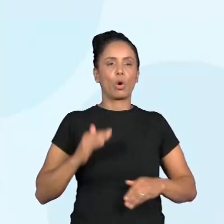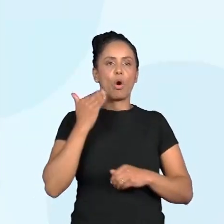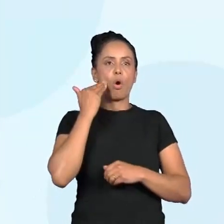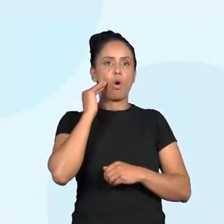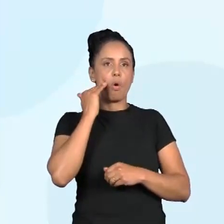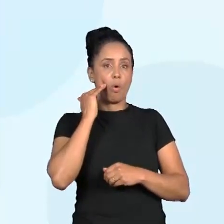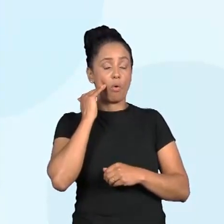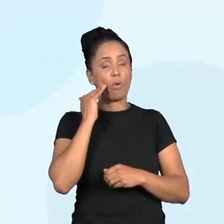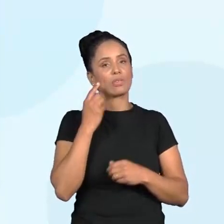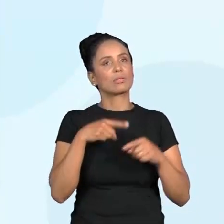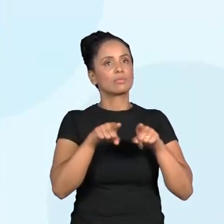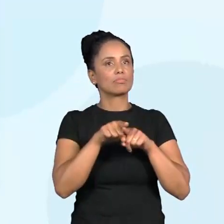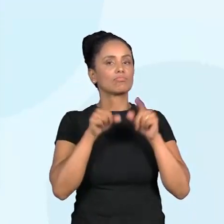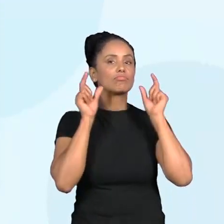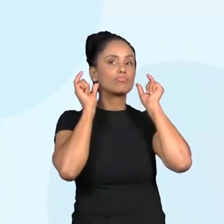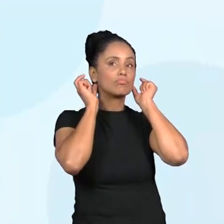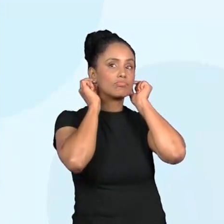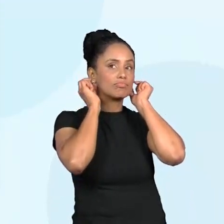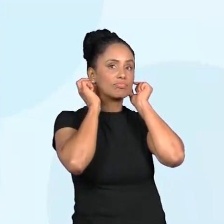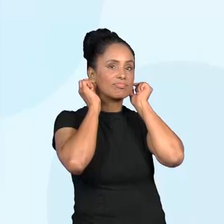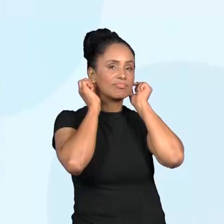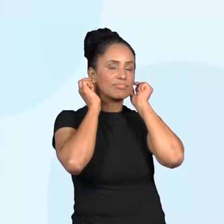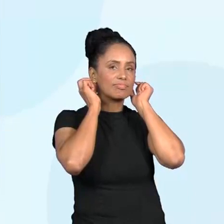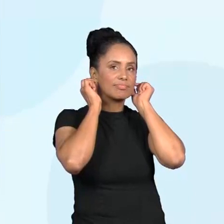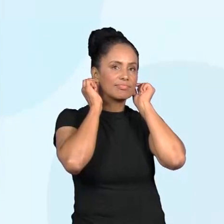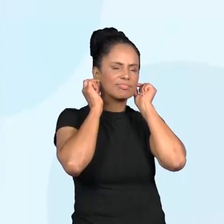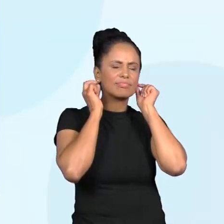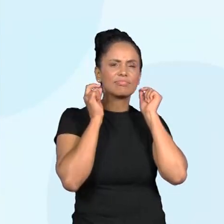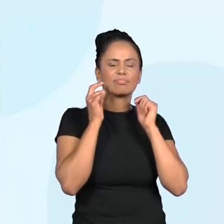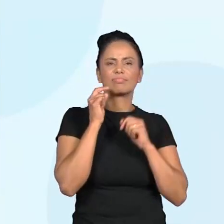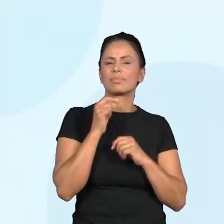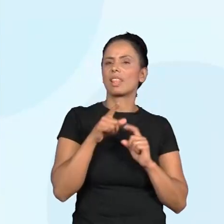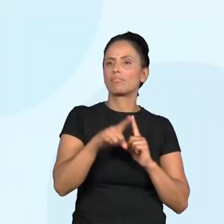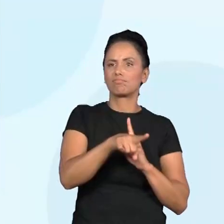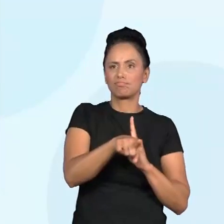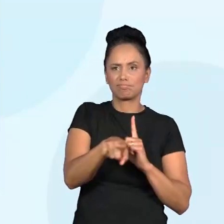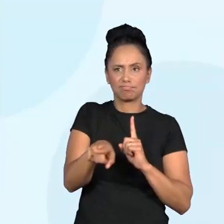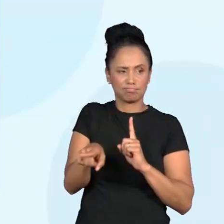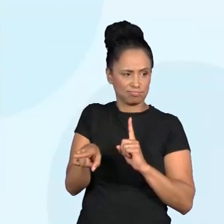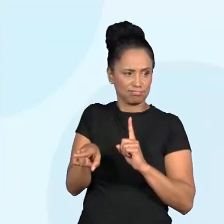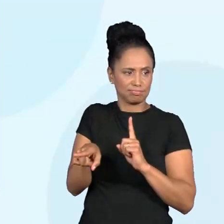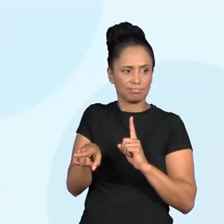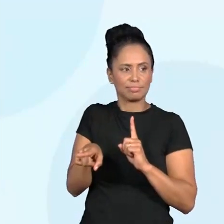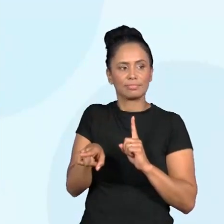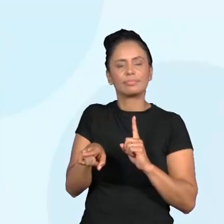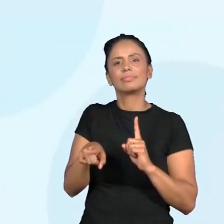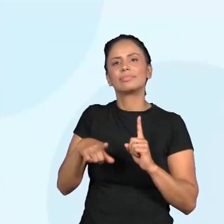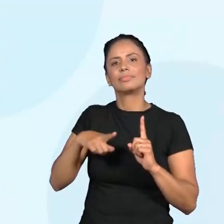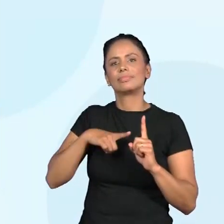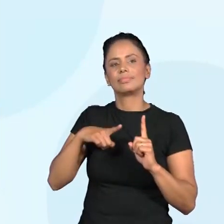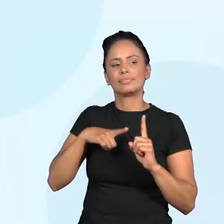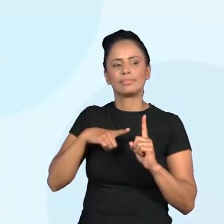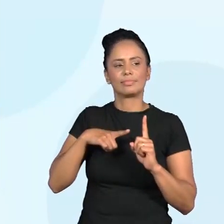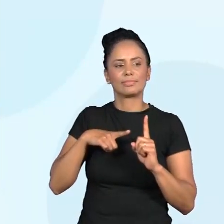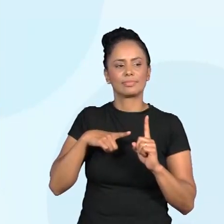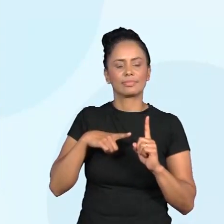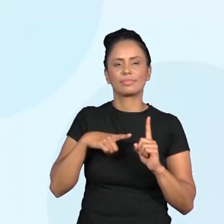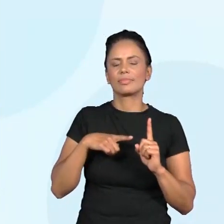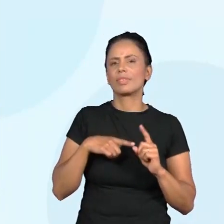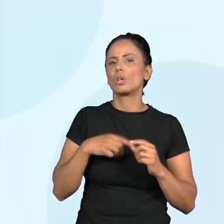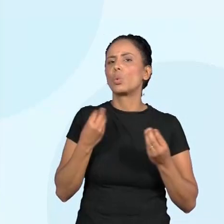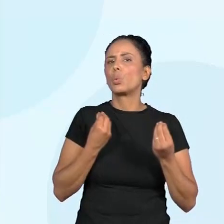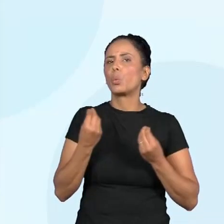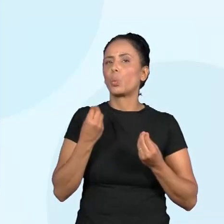Também tem brincos na orelha. E nós podemos ver uma sombra projetada aí, não é? Sim, essa mesma menina, ela está